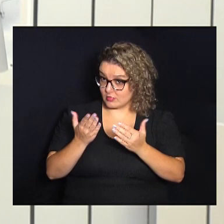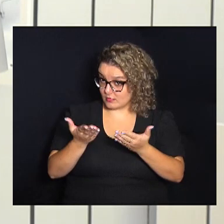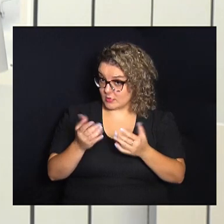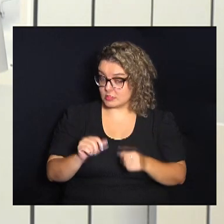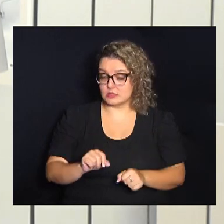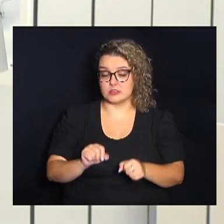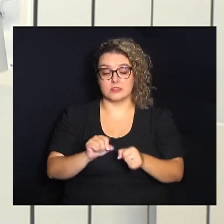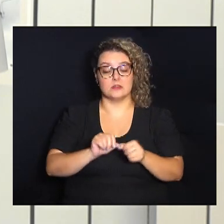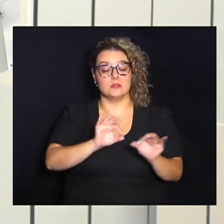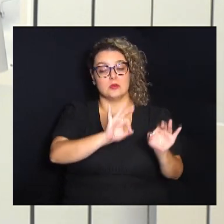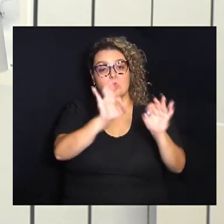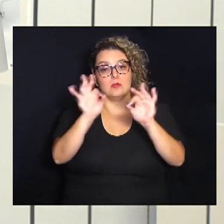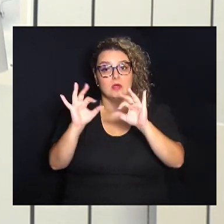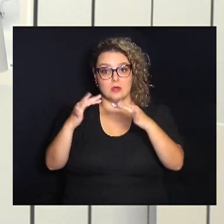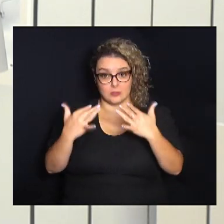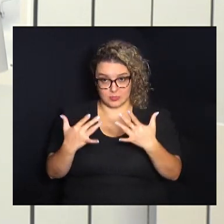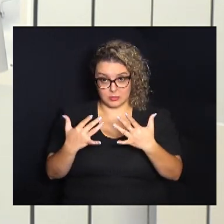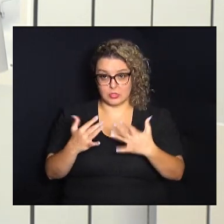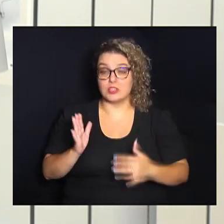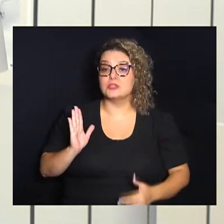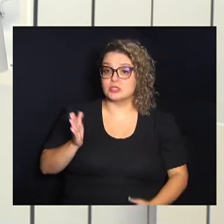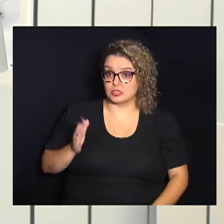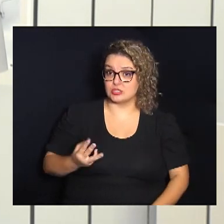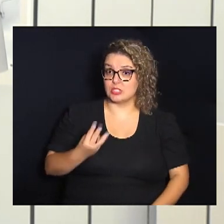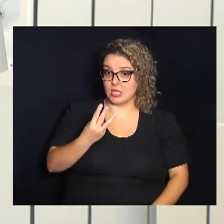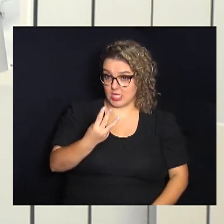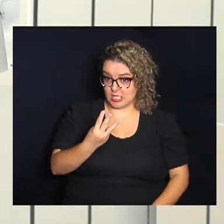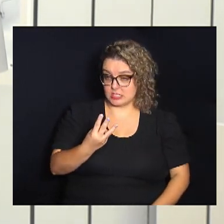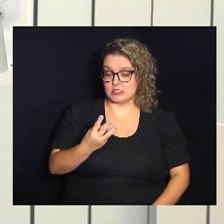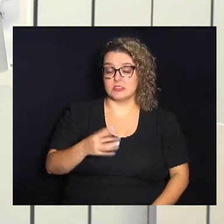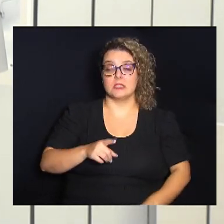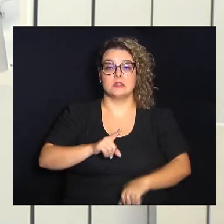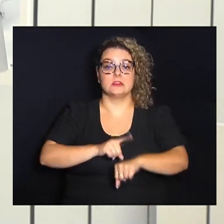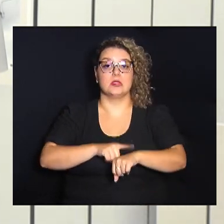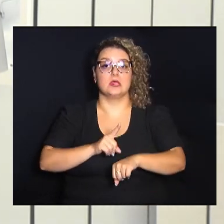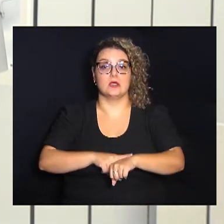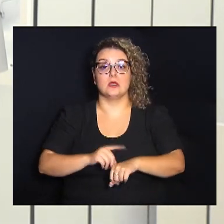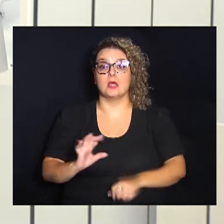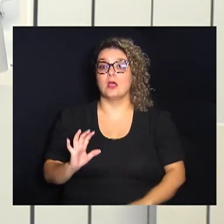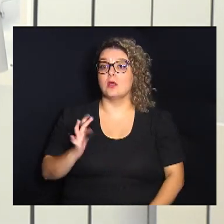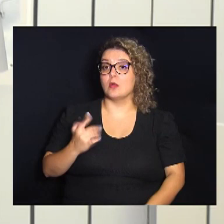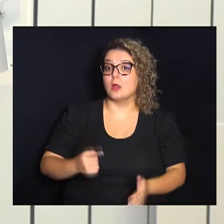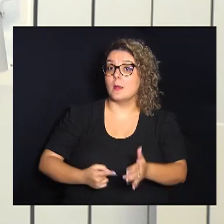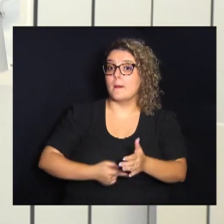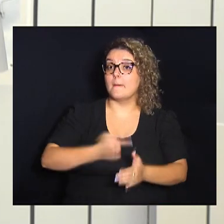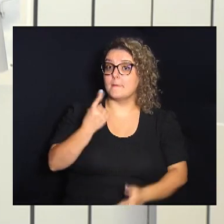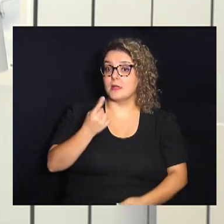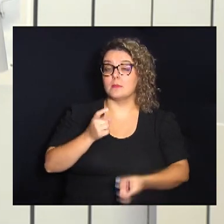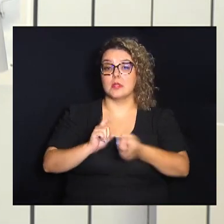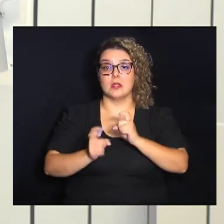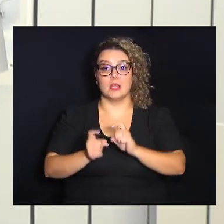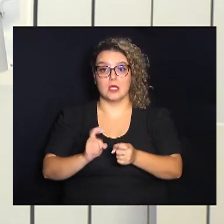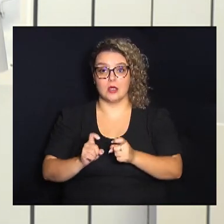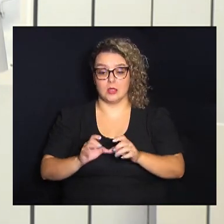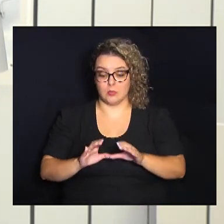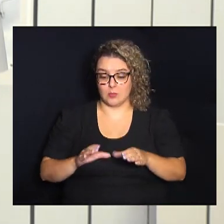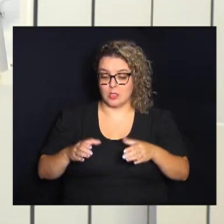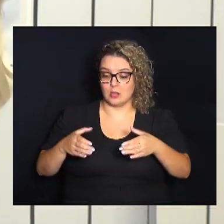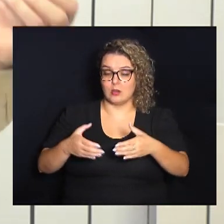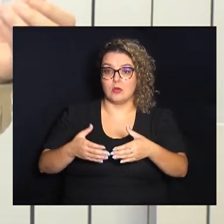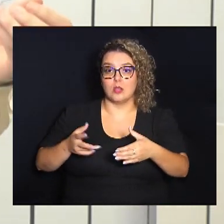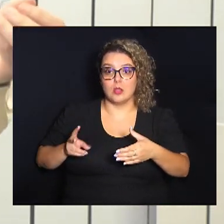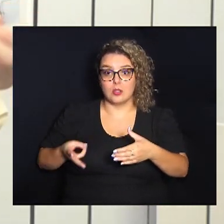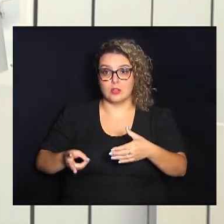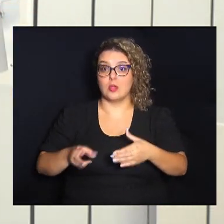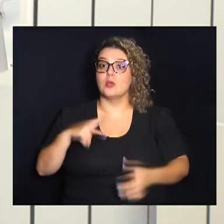nos acompanhando, hein? Daqui a pouco, às 3 horas da tarde, acontece a primeira reunião da Comissão Permanente